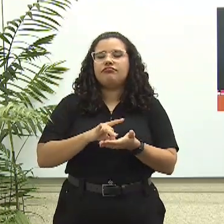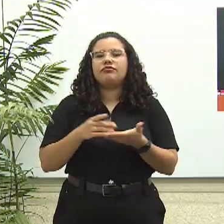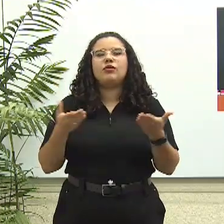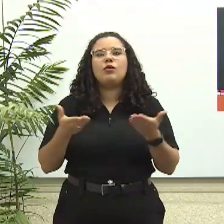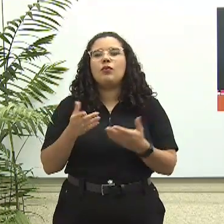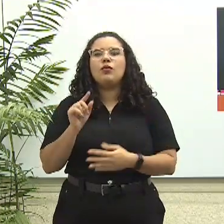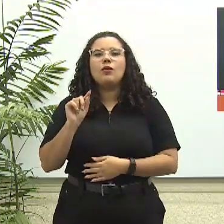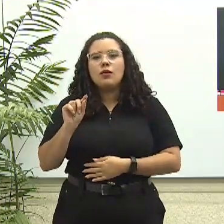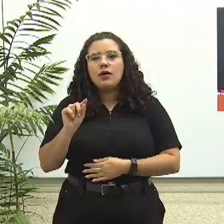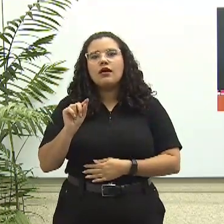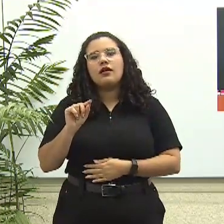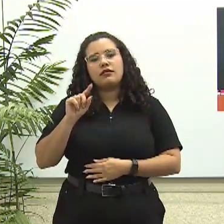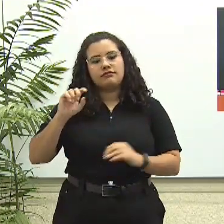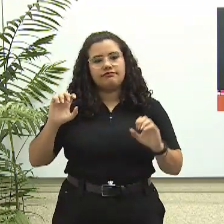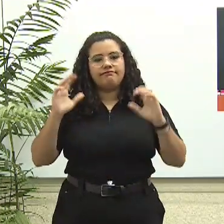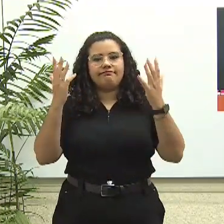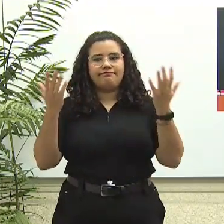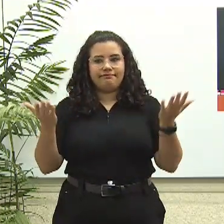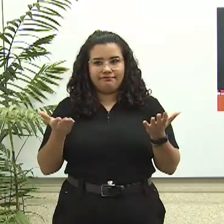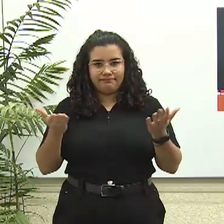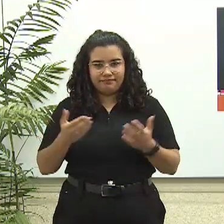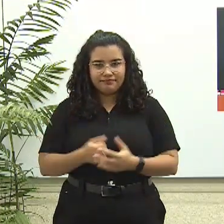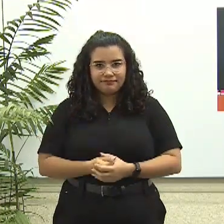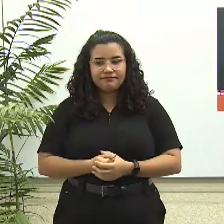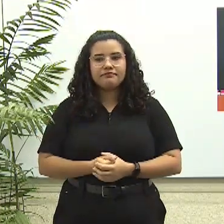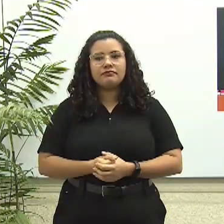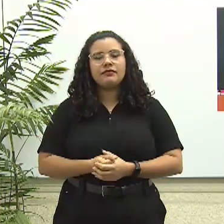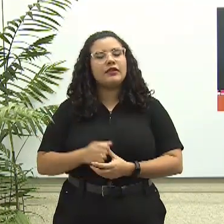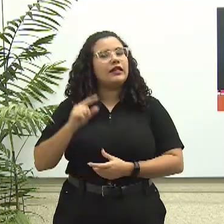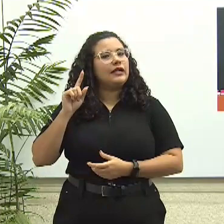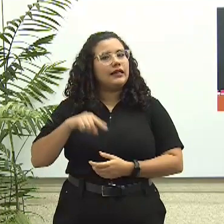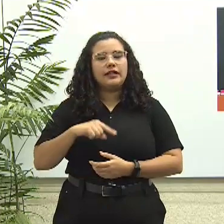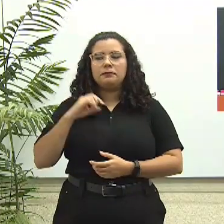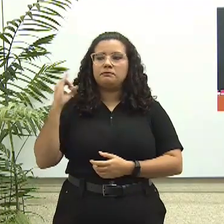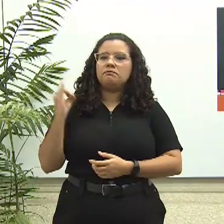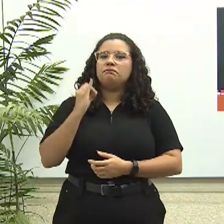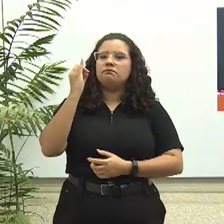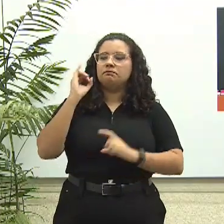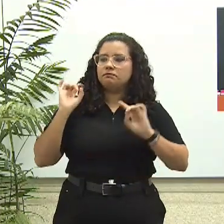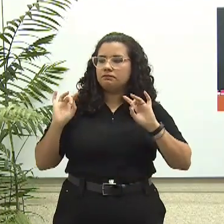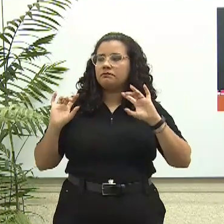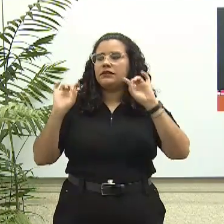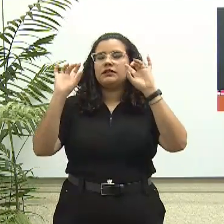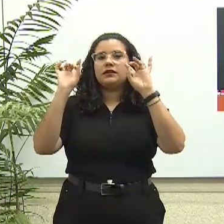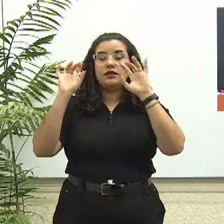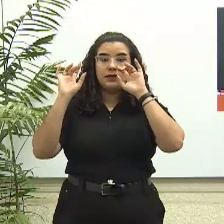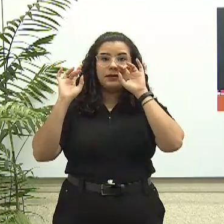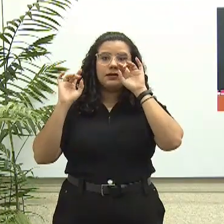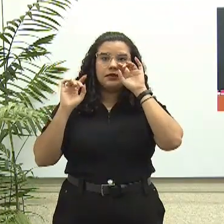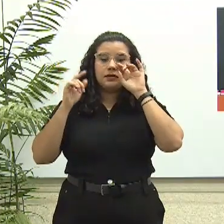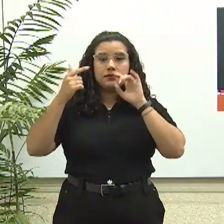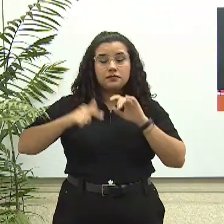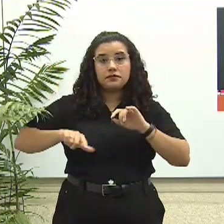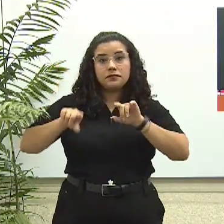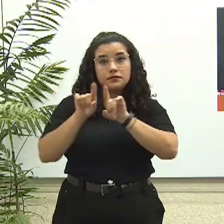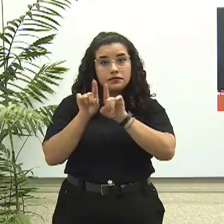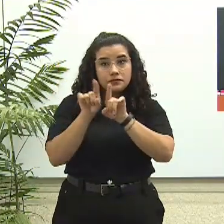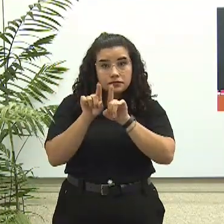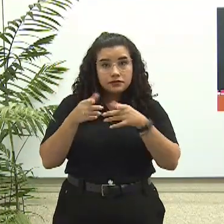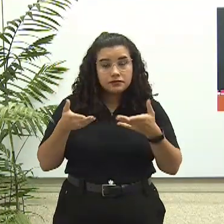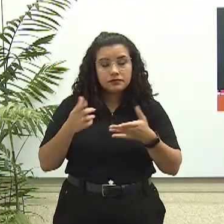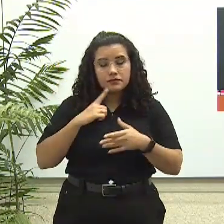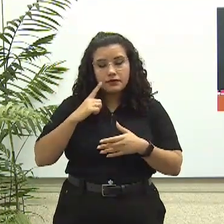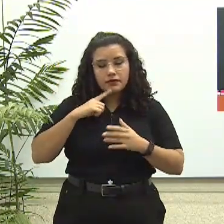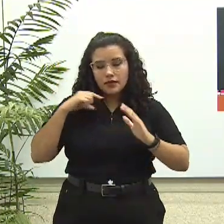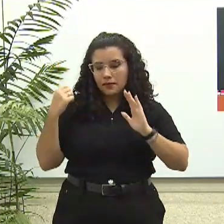esta este evento que é da maior qualidade e que e que